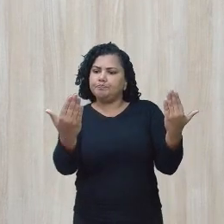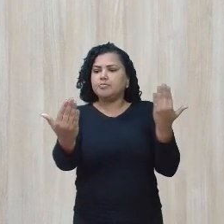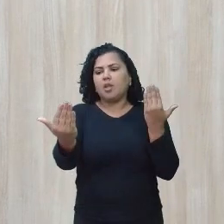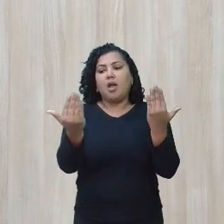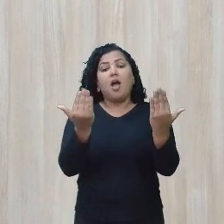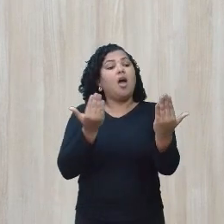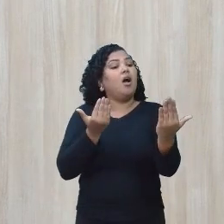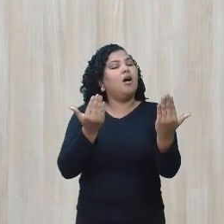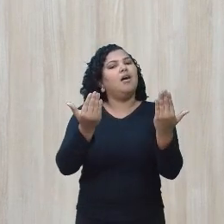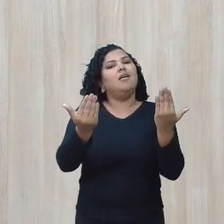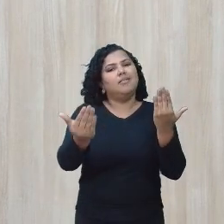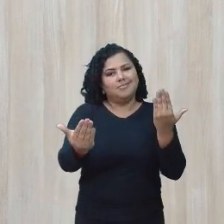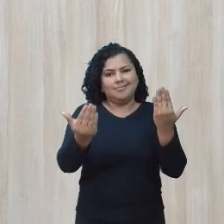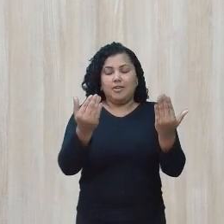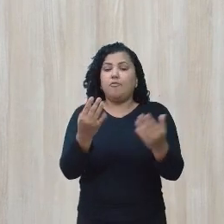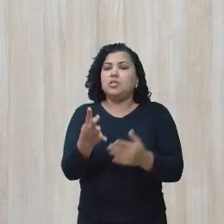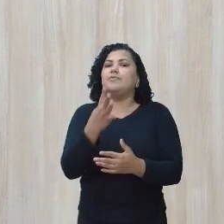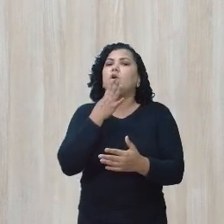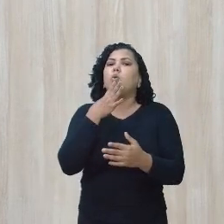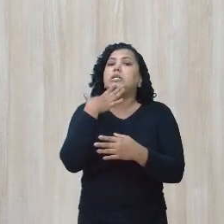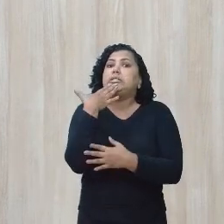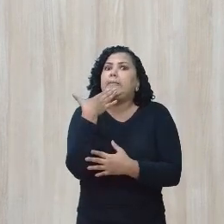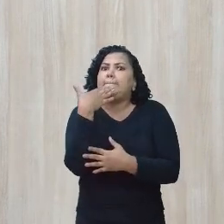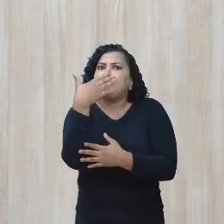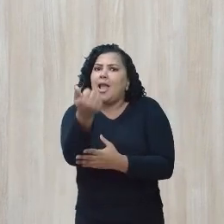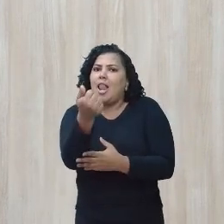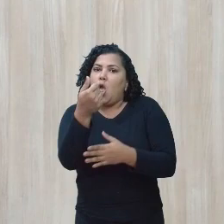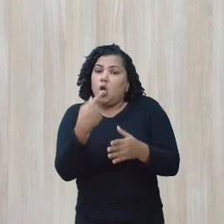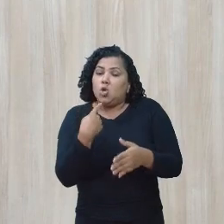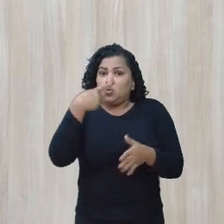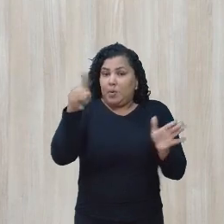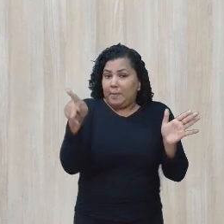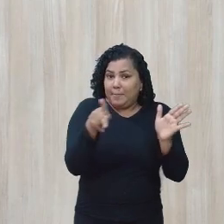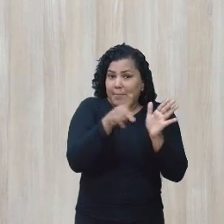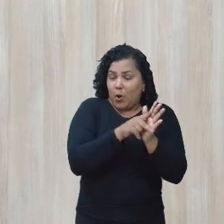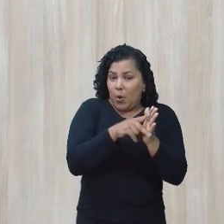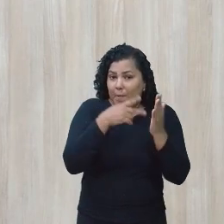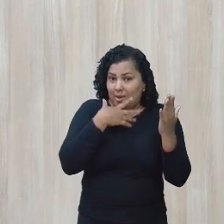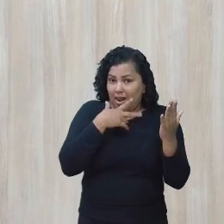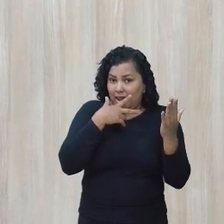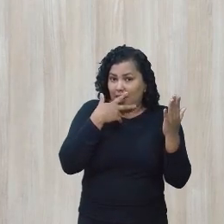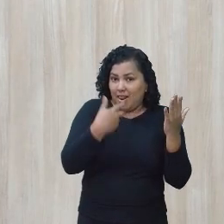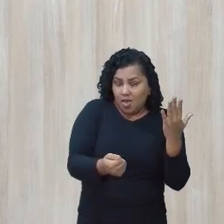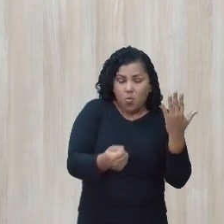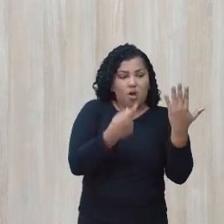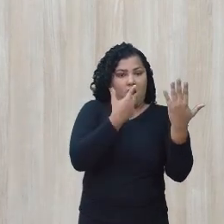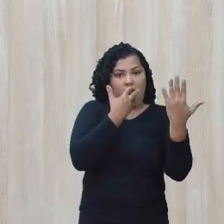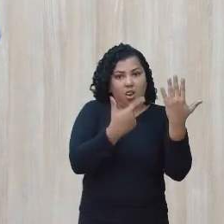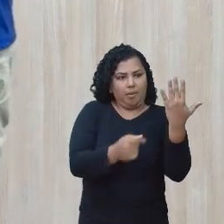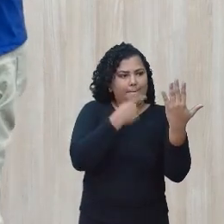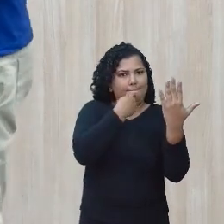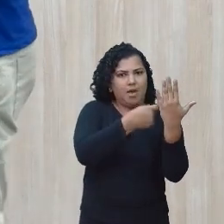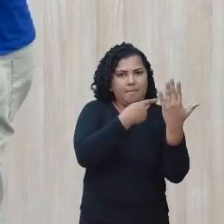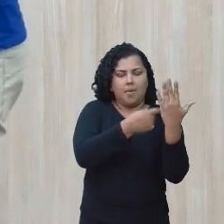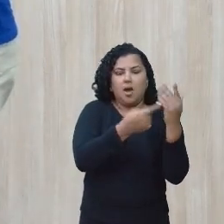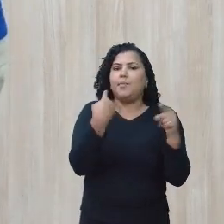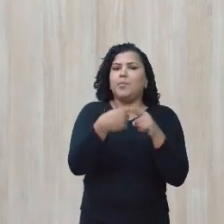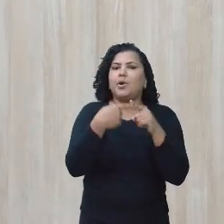conhecer melhor a sua própria língua, porque você está tendo o poder de comparar. Isso é muito bacana, de qualquer forma, isso é muito